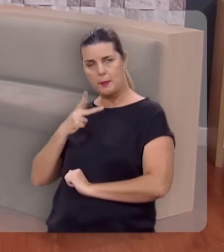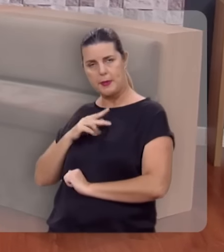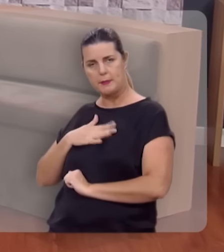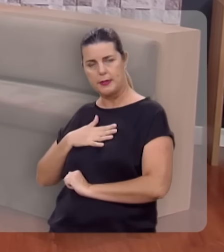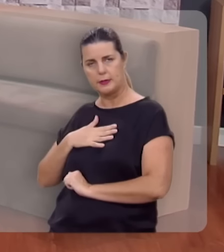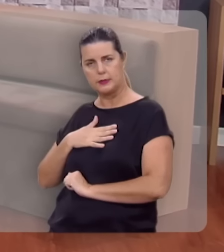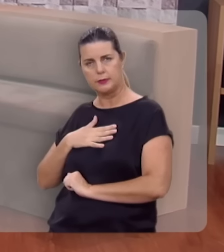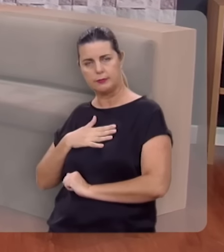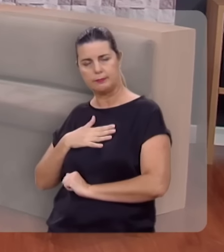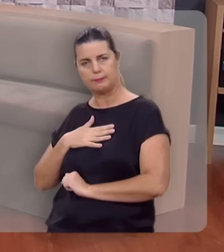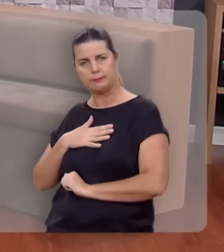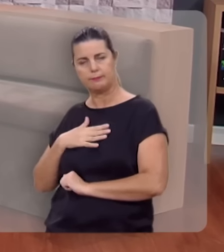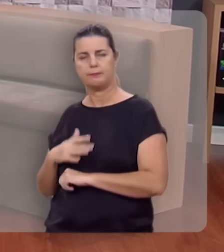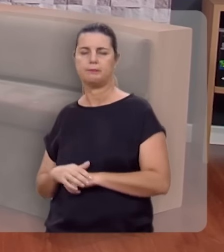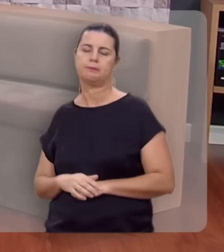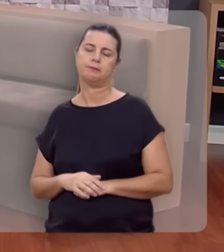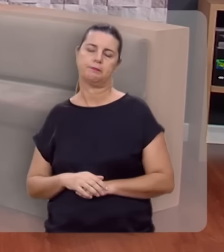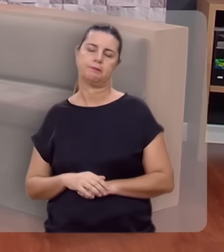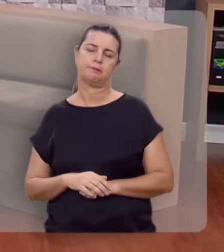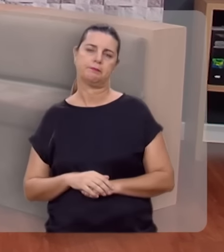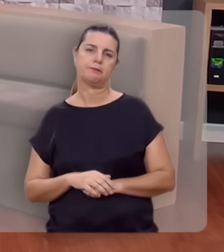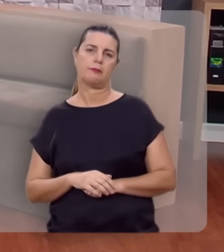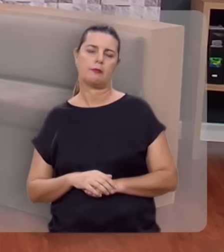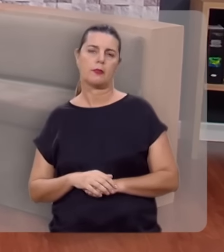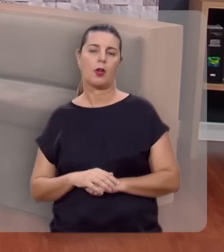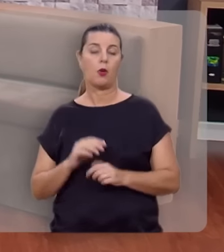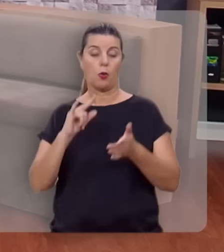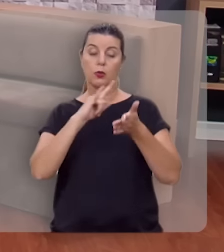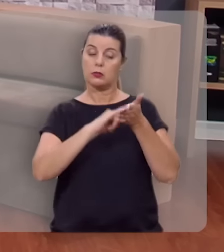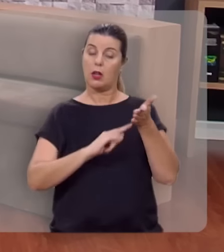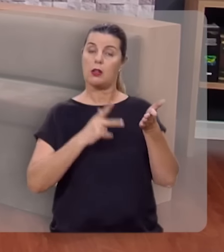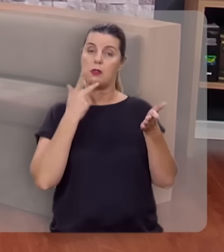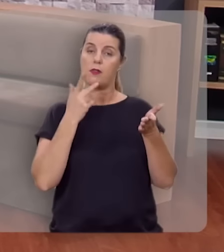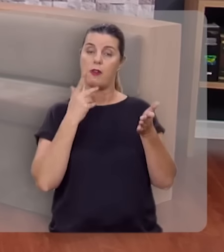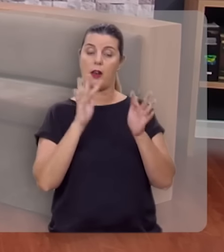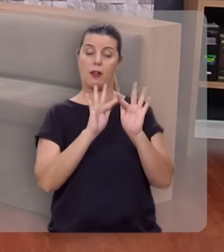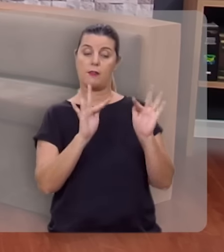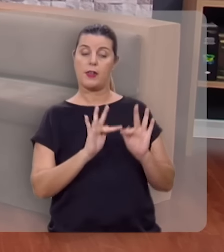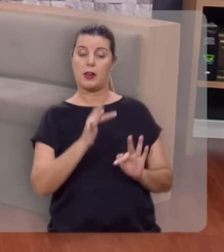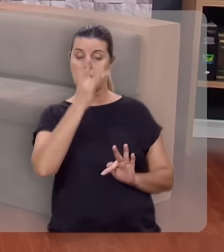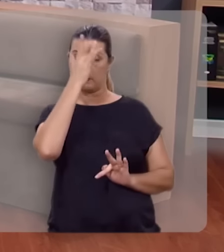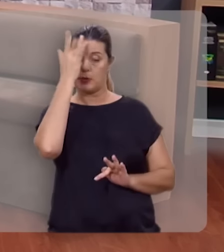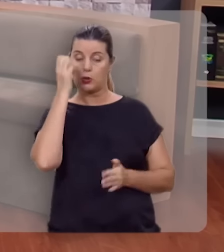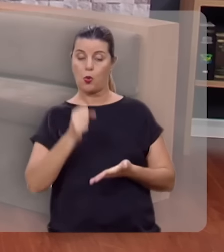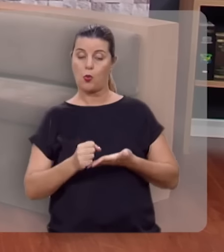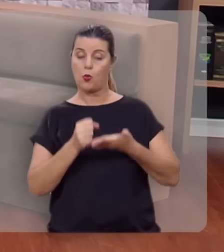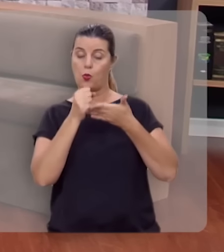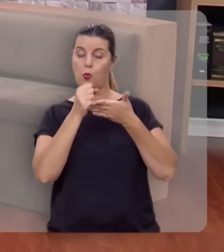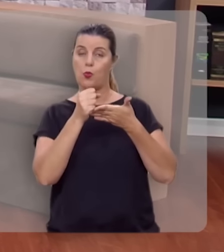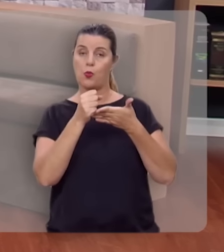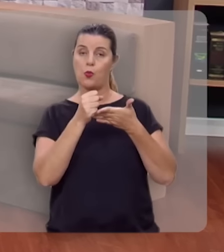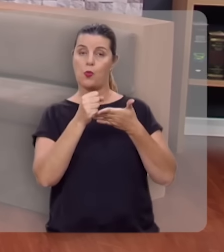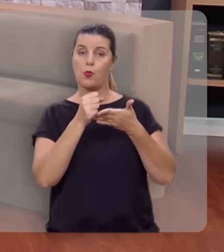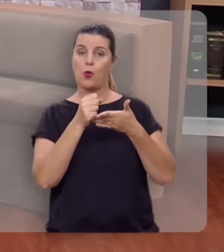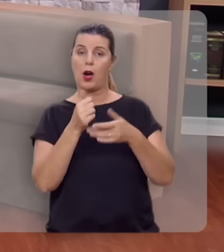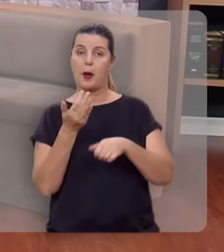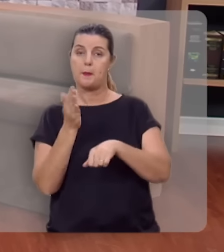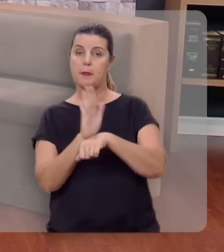acudido na hora da necessidade. O texto diz: bem-aventurado o que acode ao